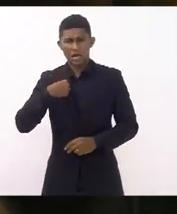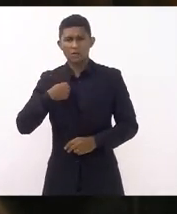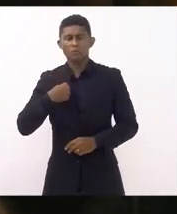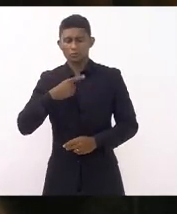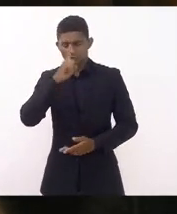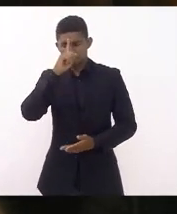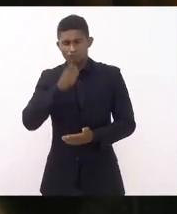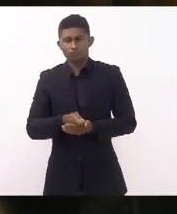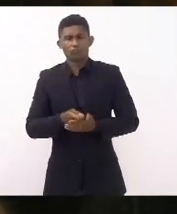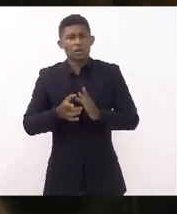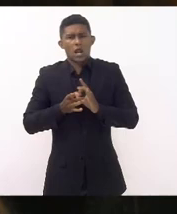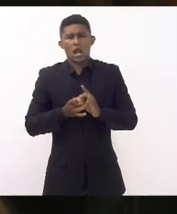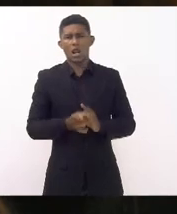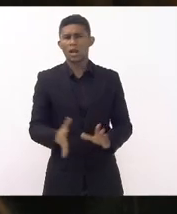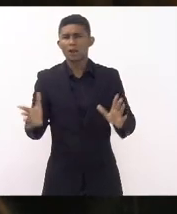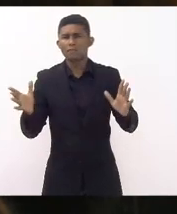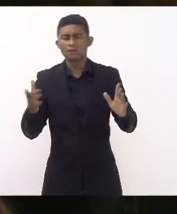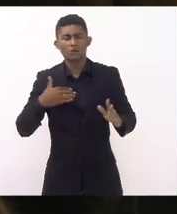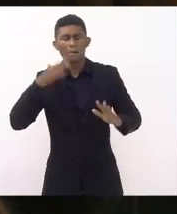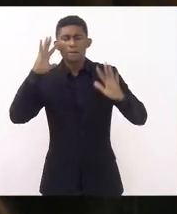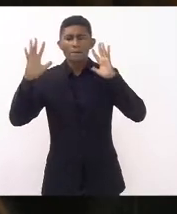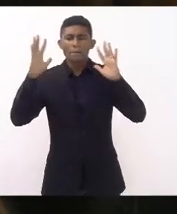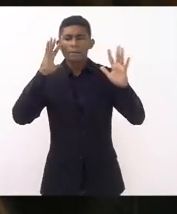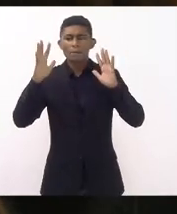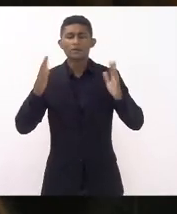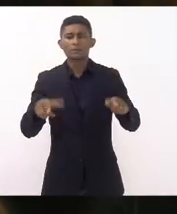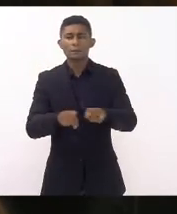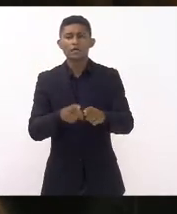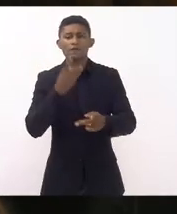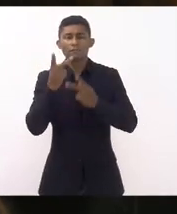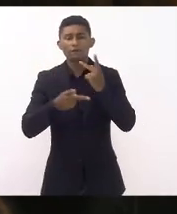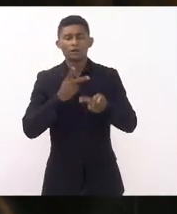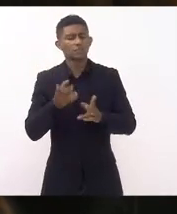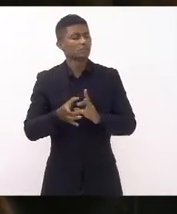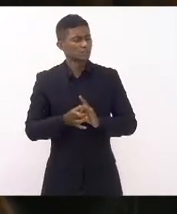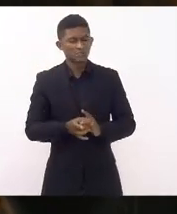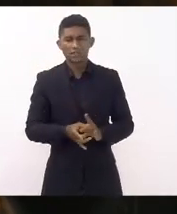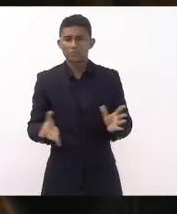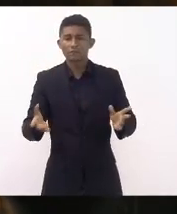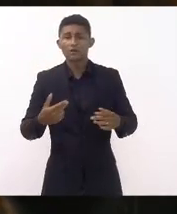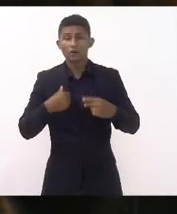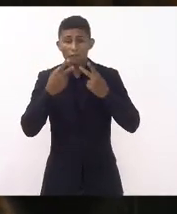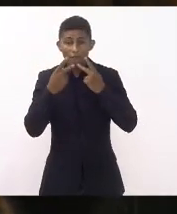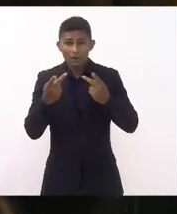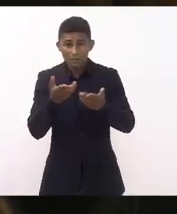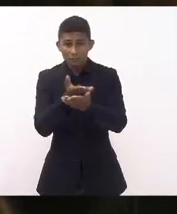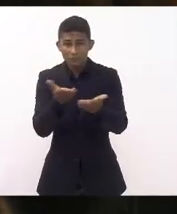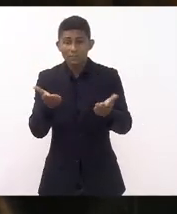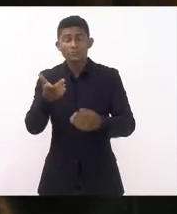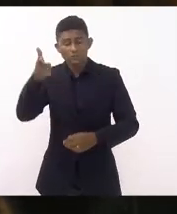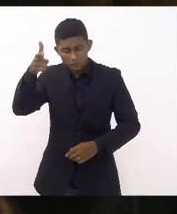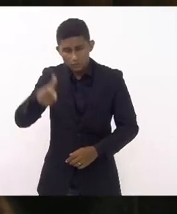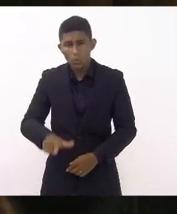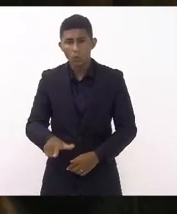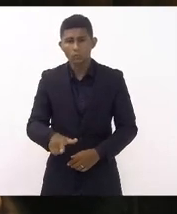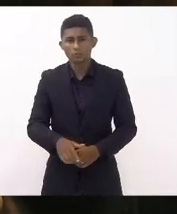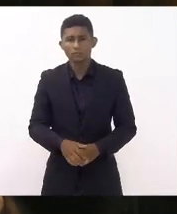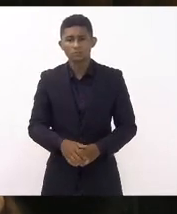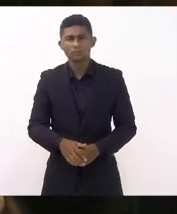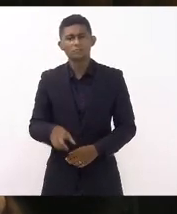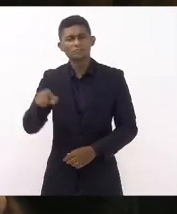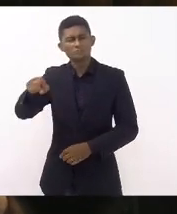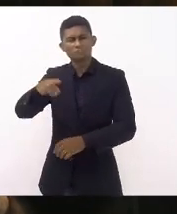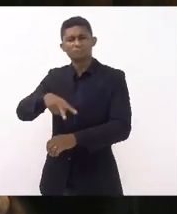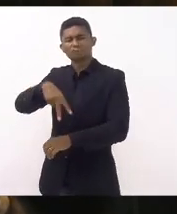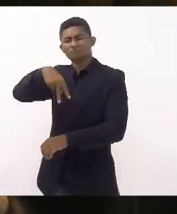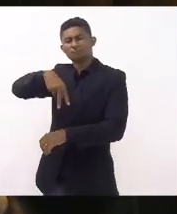minhas decisões, do que eu penso e falo realmente, eu falo para vocês mais uma vez, essa